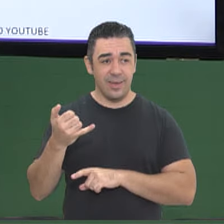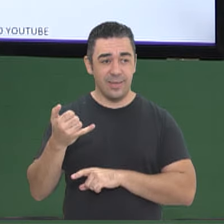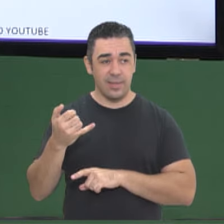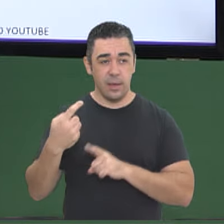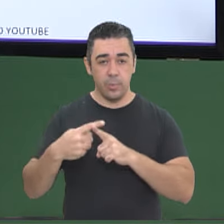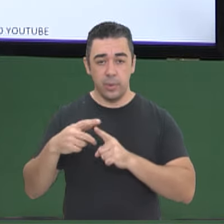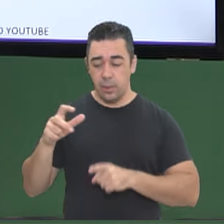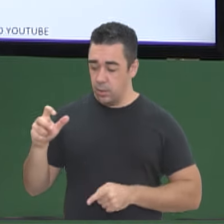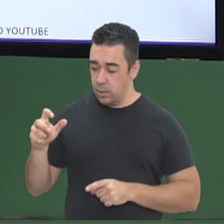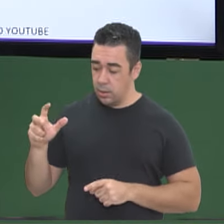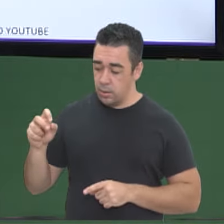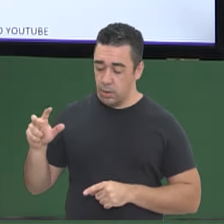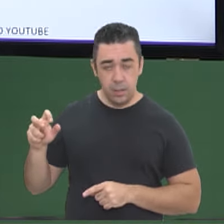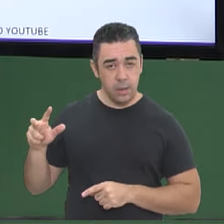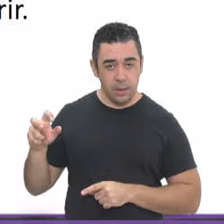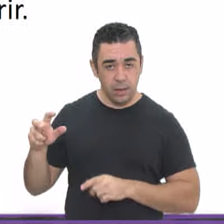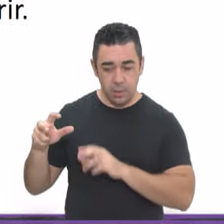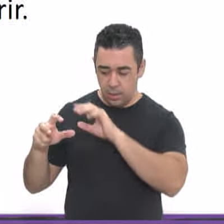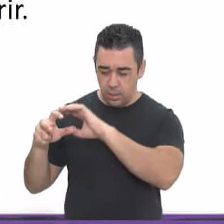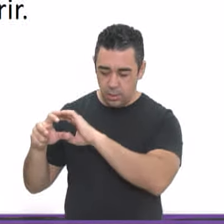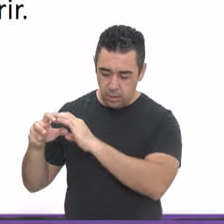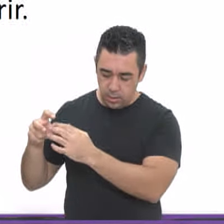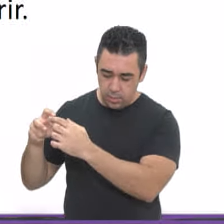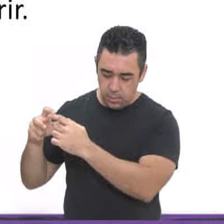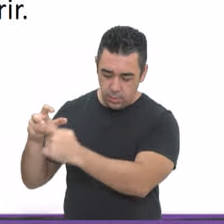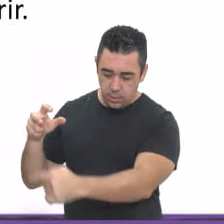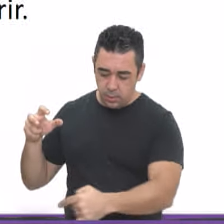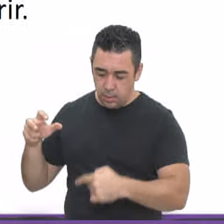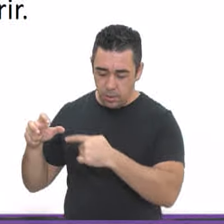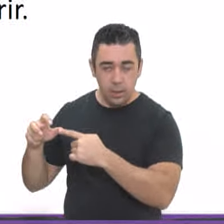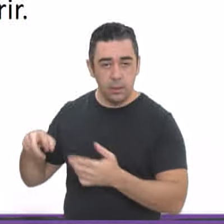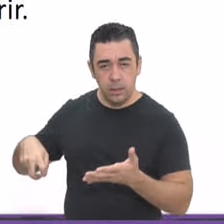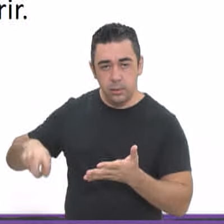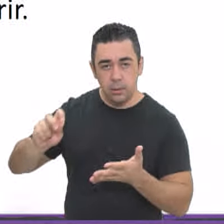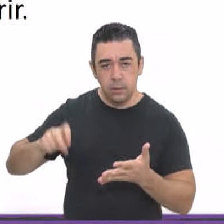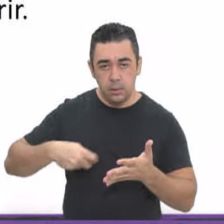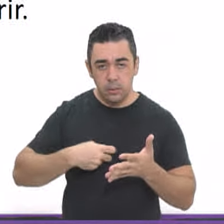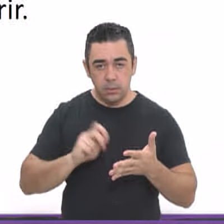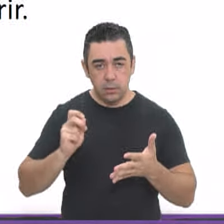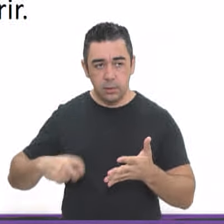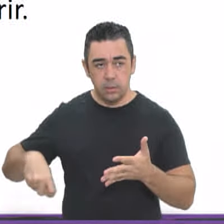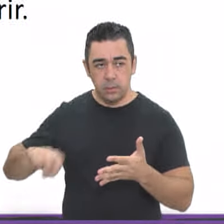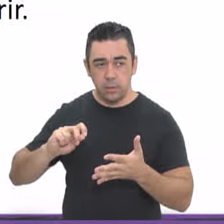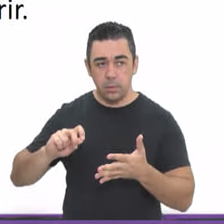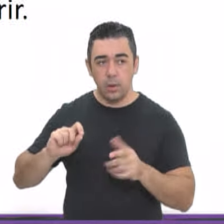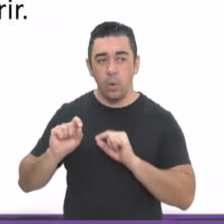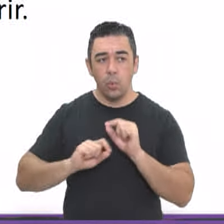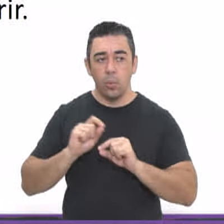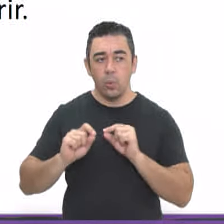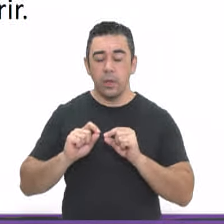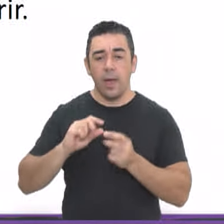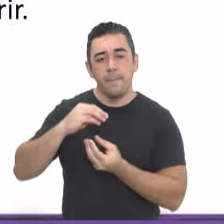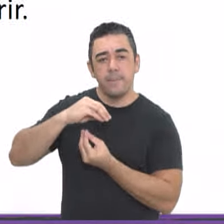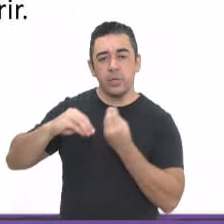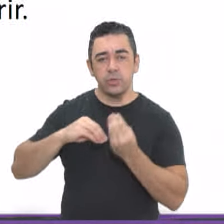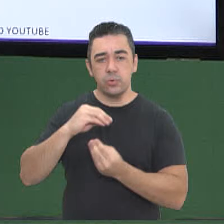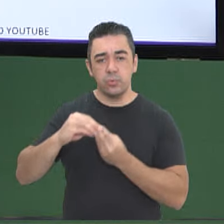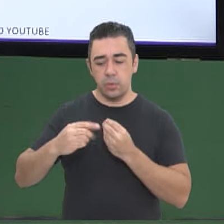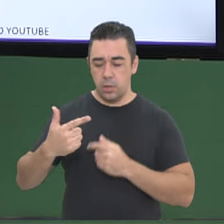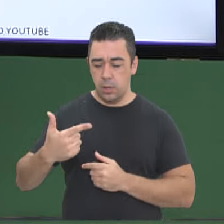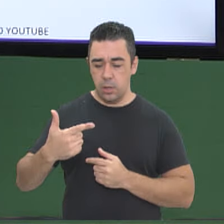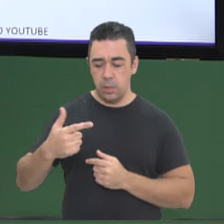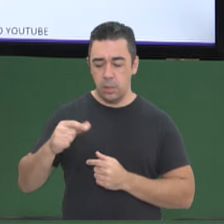já diz, parece uma caneta realmente, tá? E a classineta, que é uma mistura de